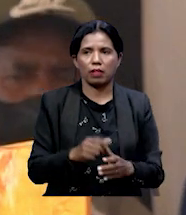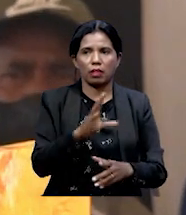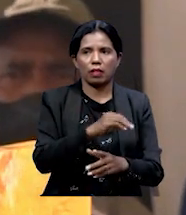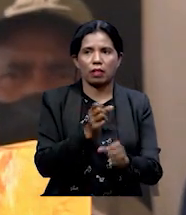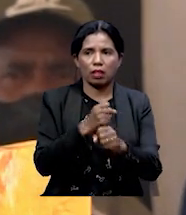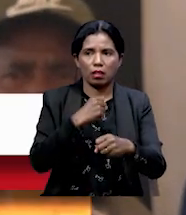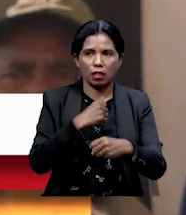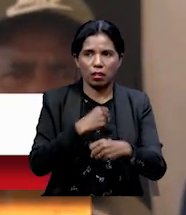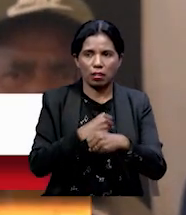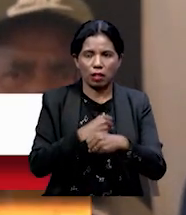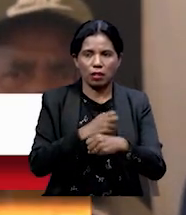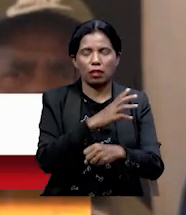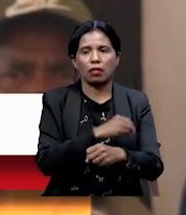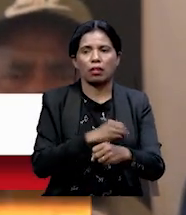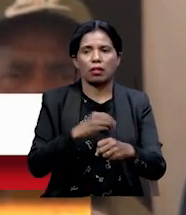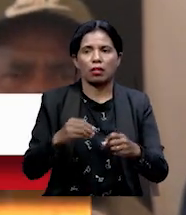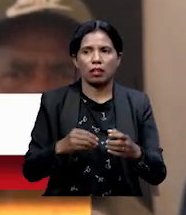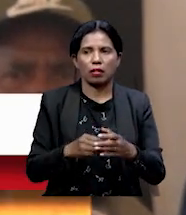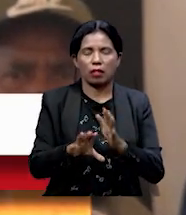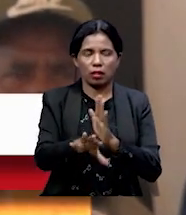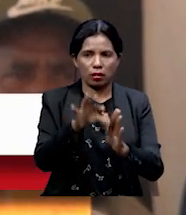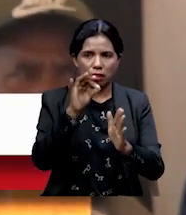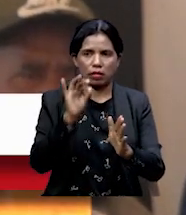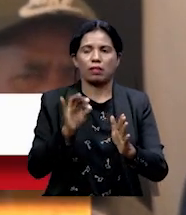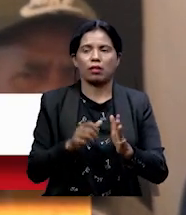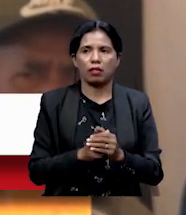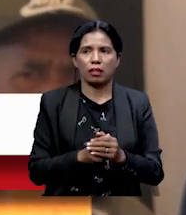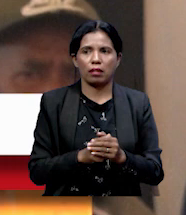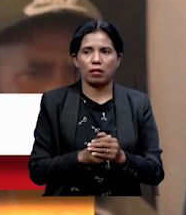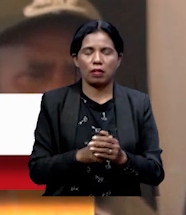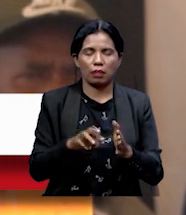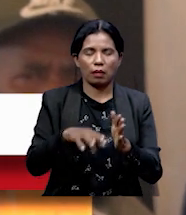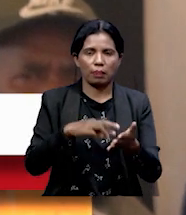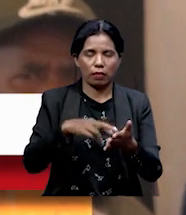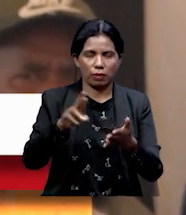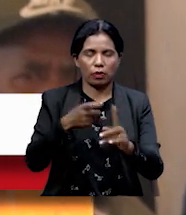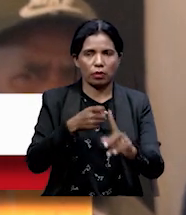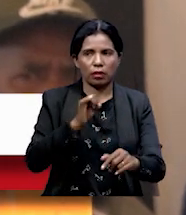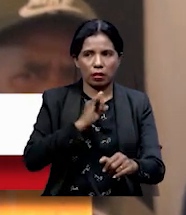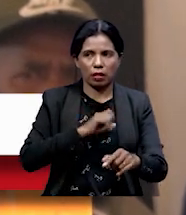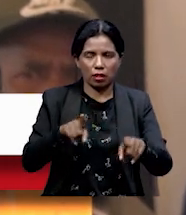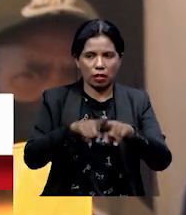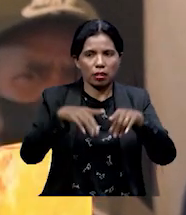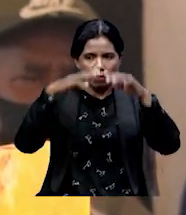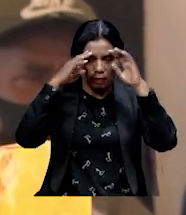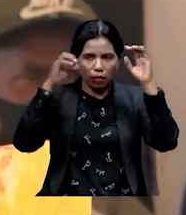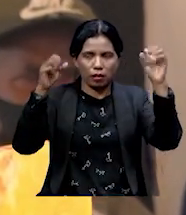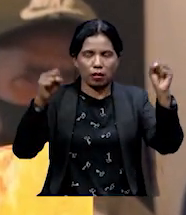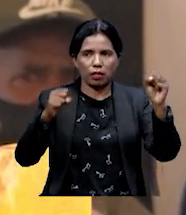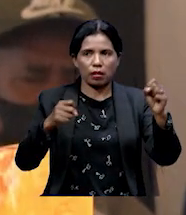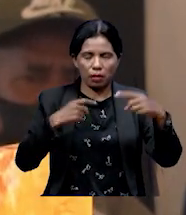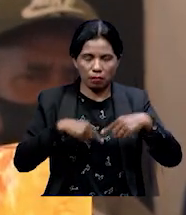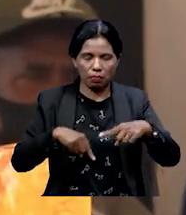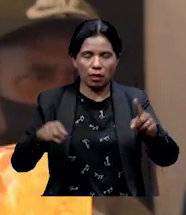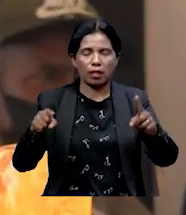halu pedido ba IEZ retantia aprovação husihau hanesan presidente ba ia departamento